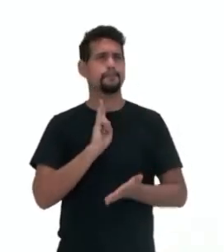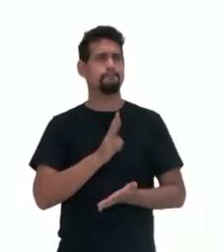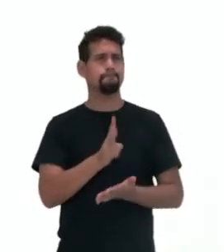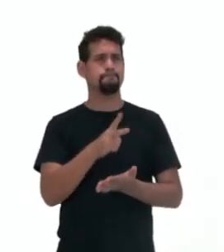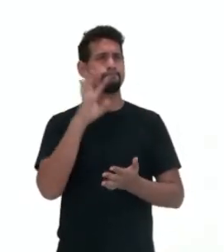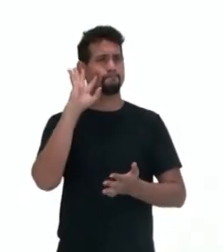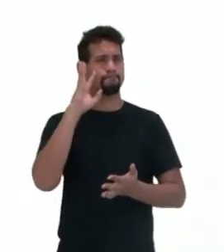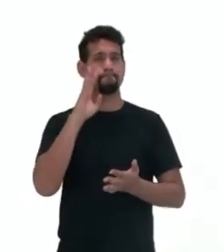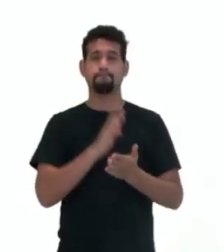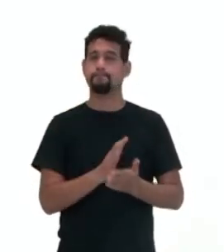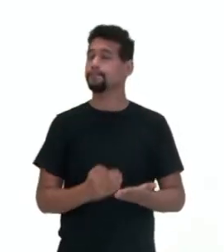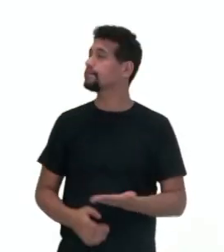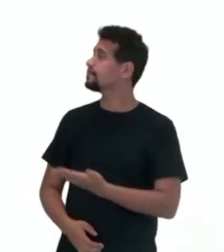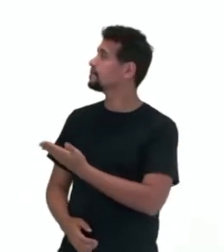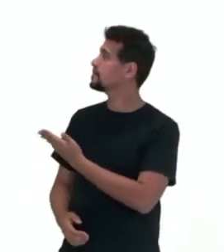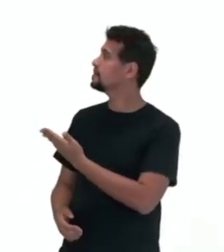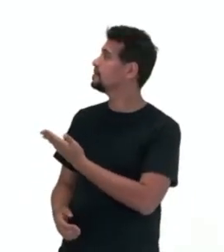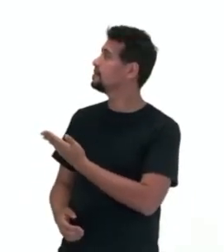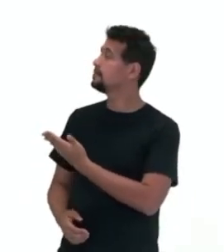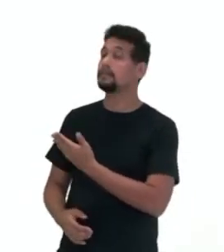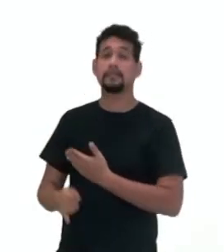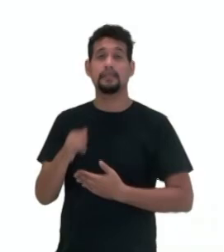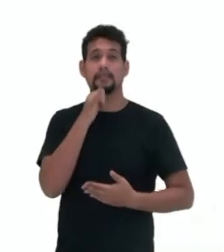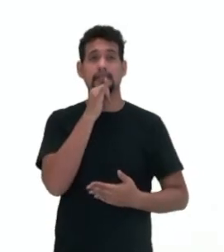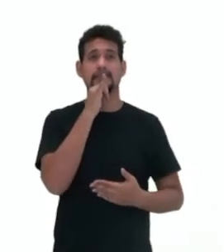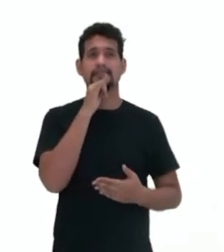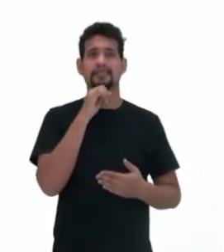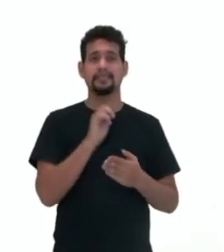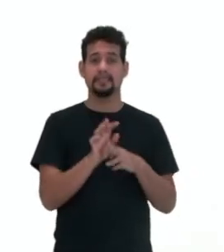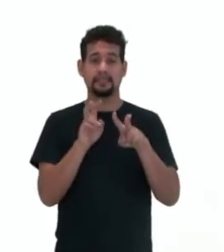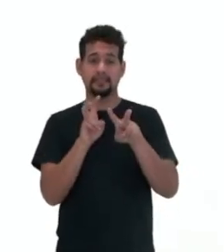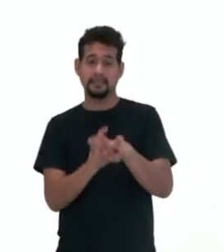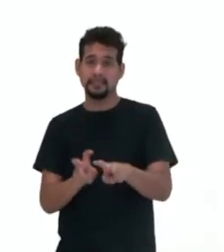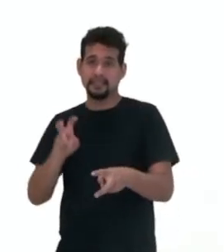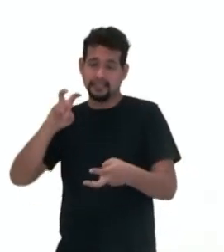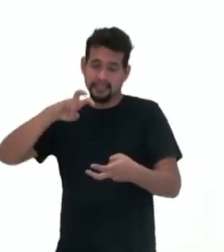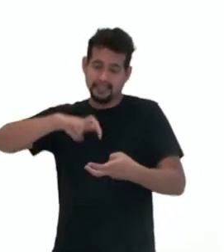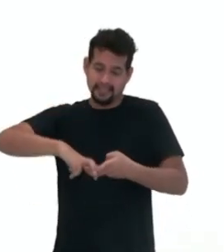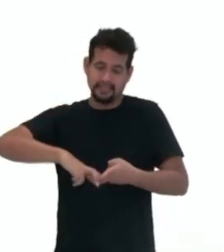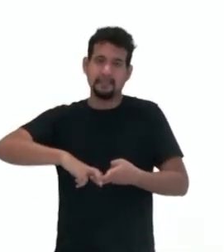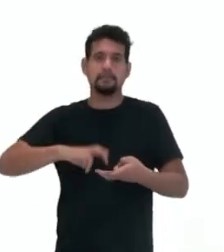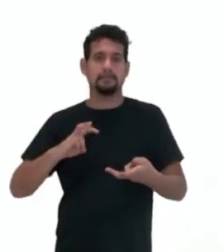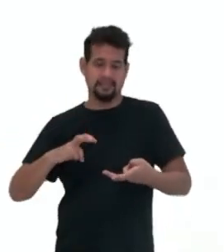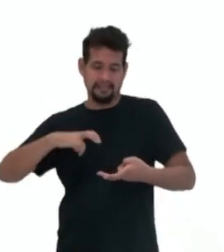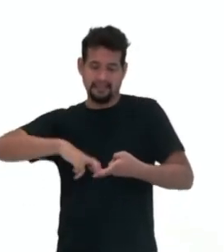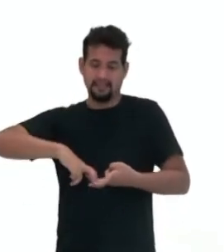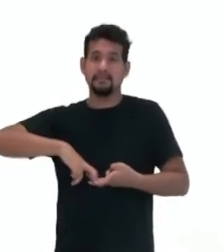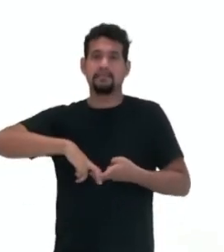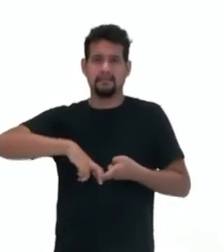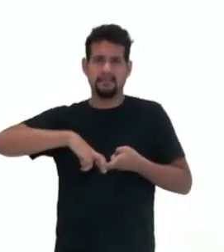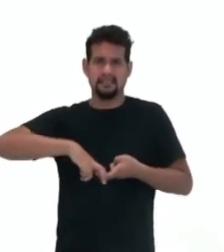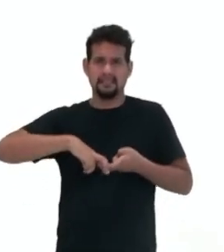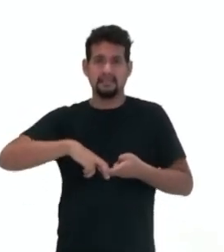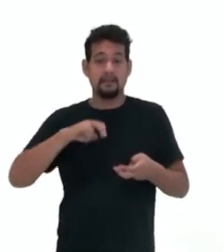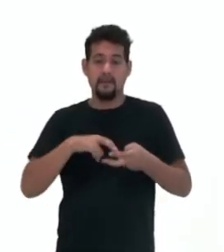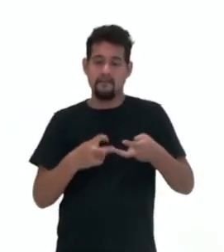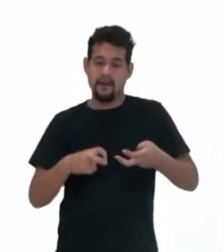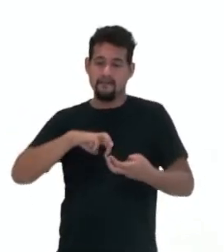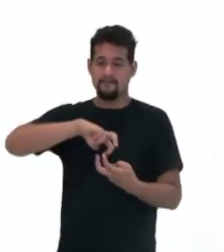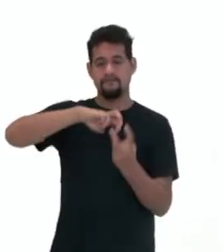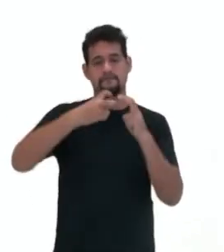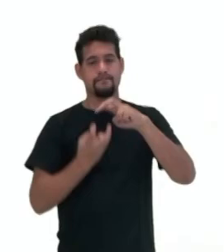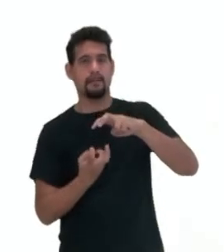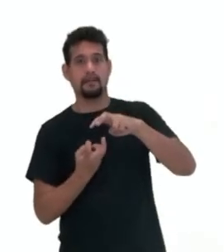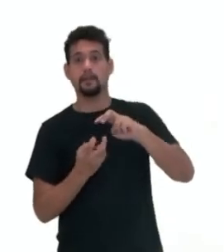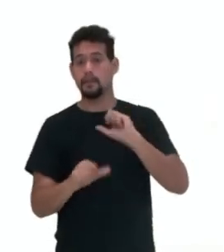muito no jiu-jitsu, uma luta de jiu-jitsu. É quando o lutador se encontra em cima do adversário, estando entre suas pernas e passa para o lado do adversário, ficando